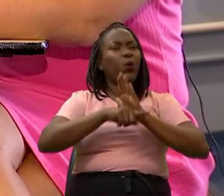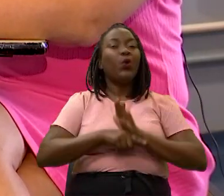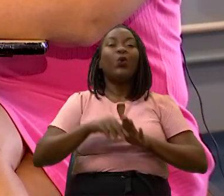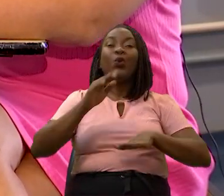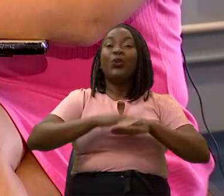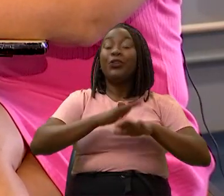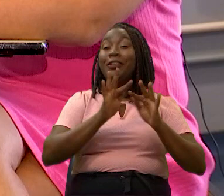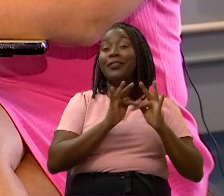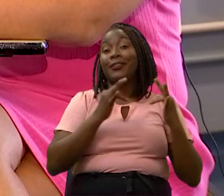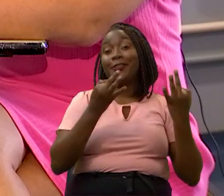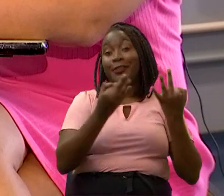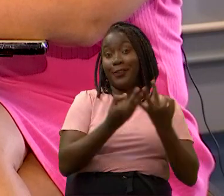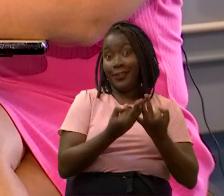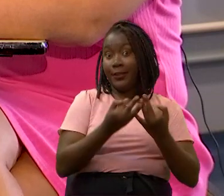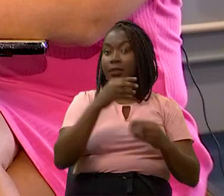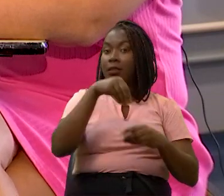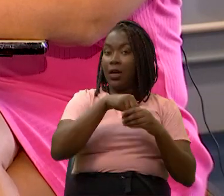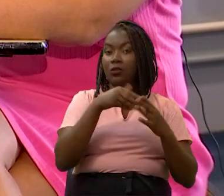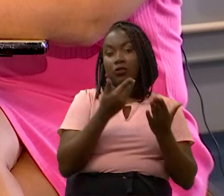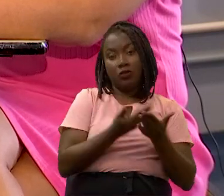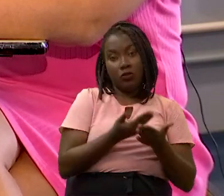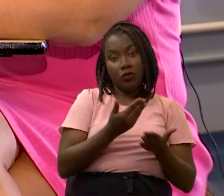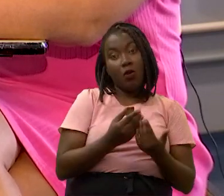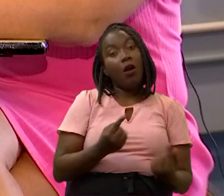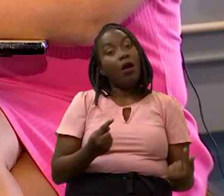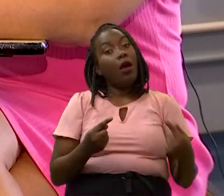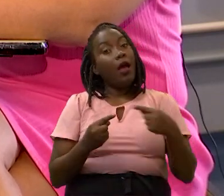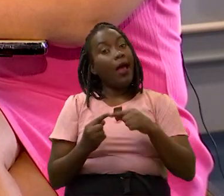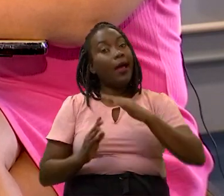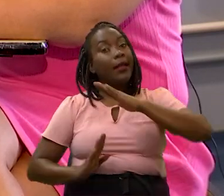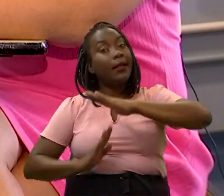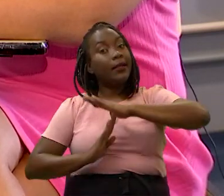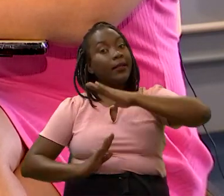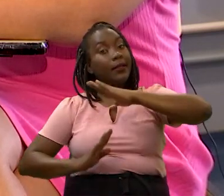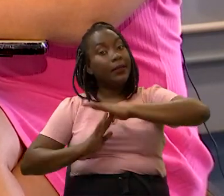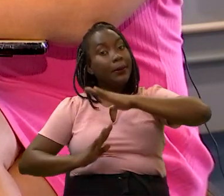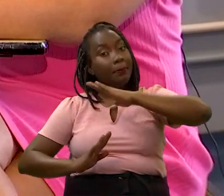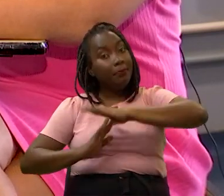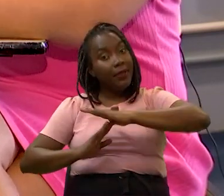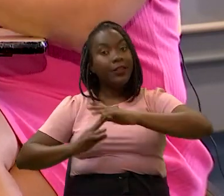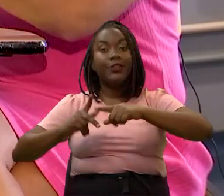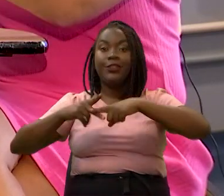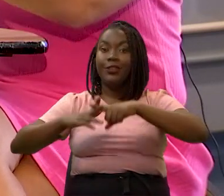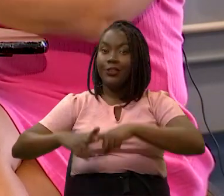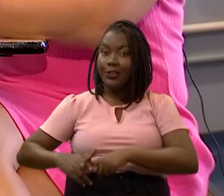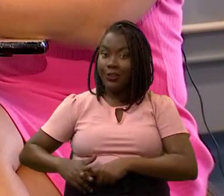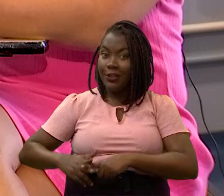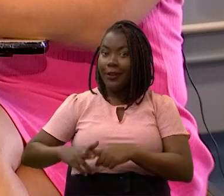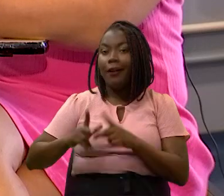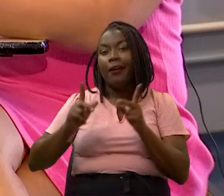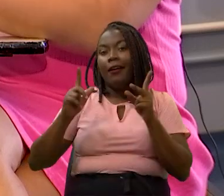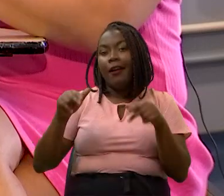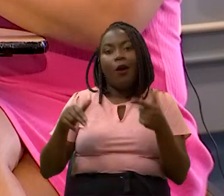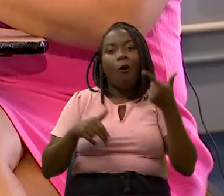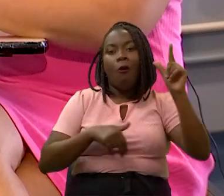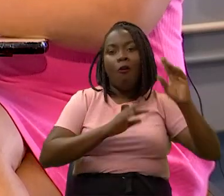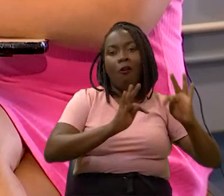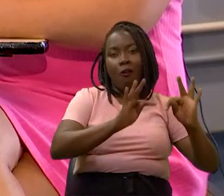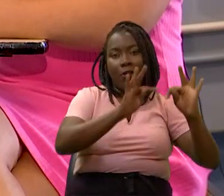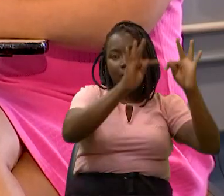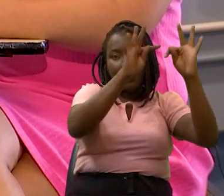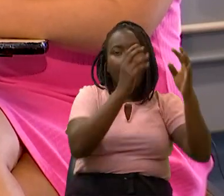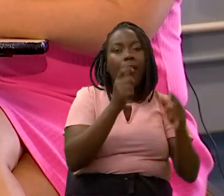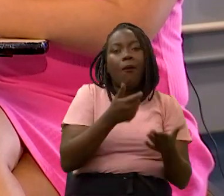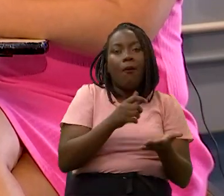crítica por parte das famílias e da escola em relação aos limites das ferramentas. Assim como